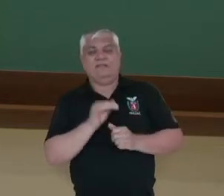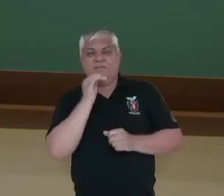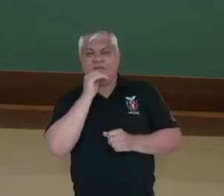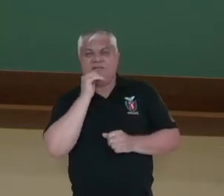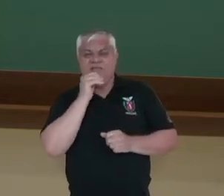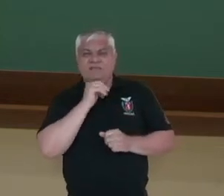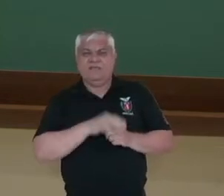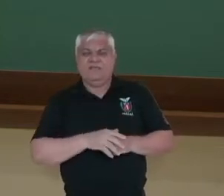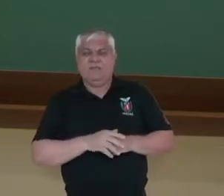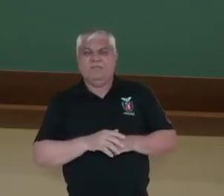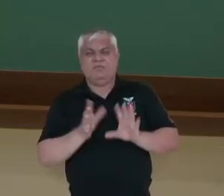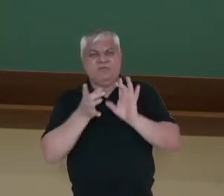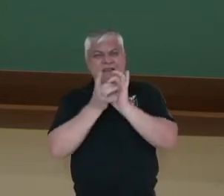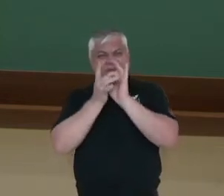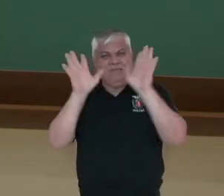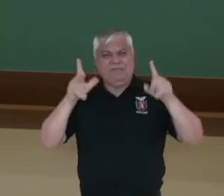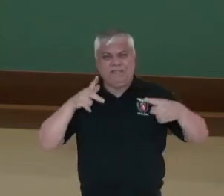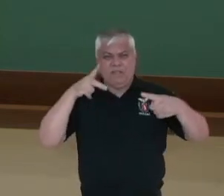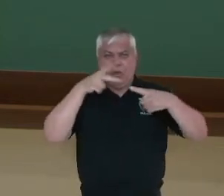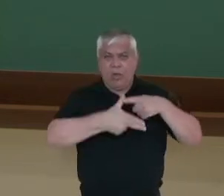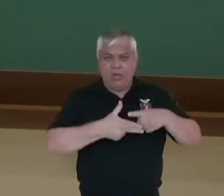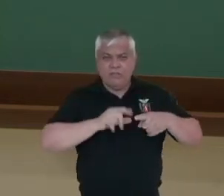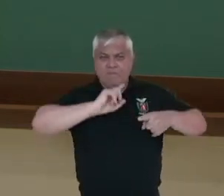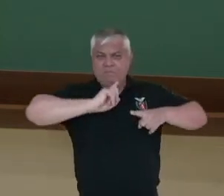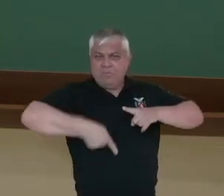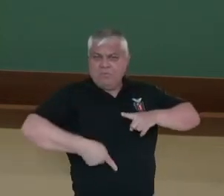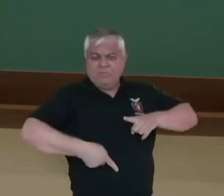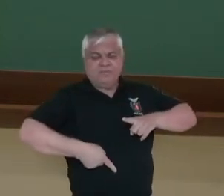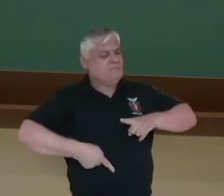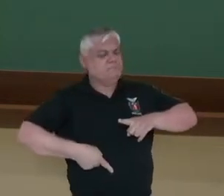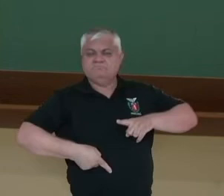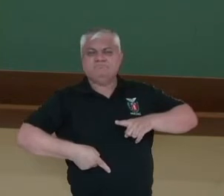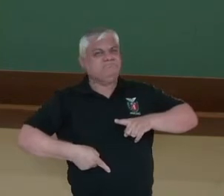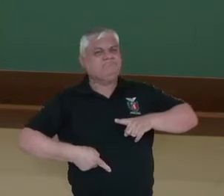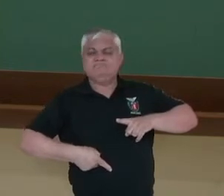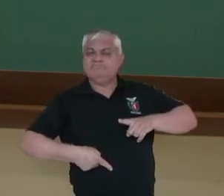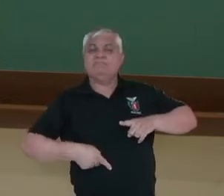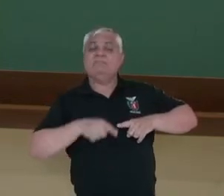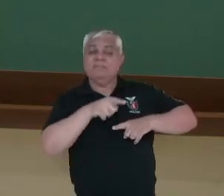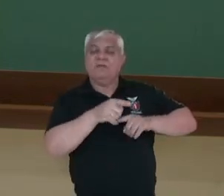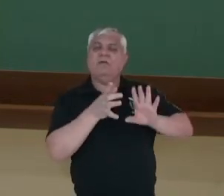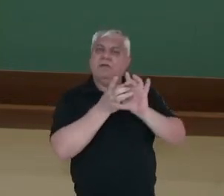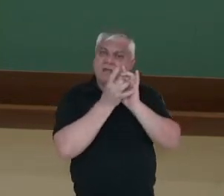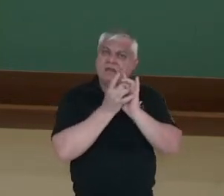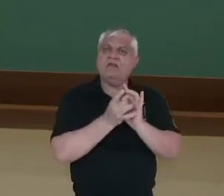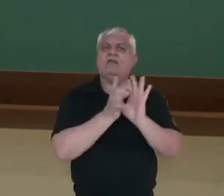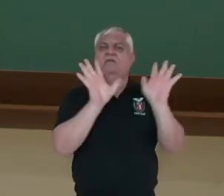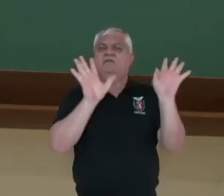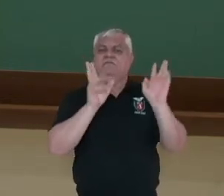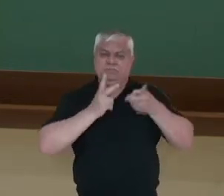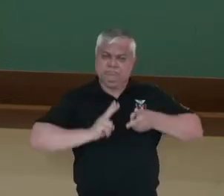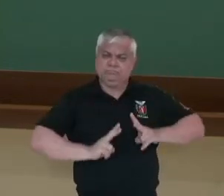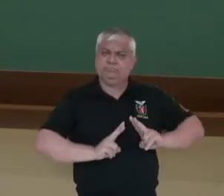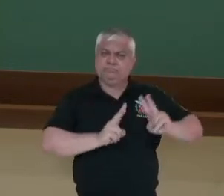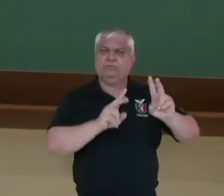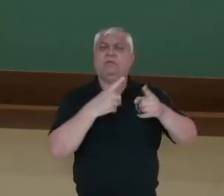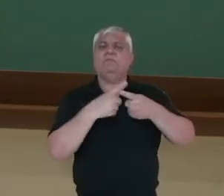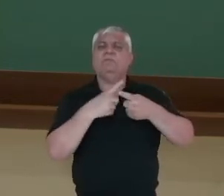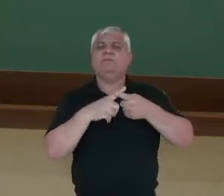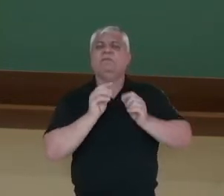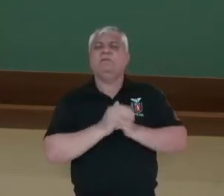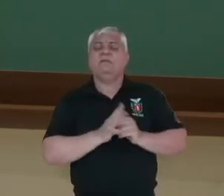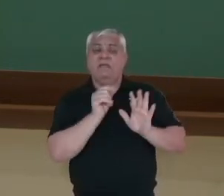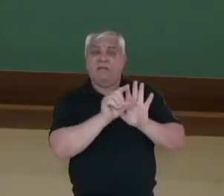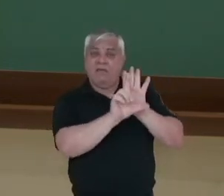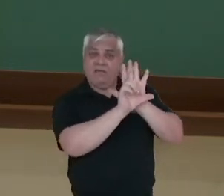nossa liberdade, limitar a nossa liberdade, não, elas permitem a nossa liberdade, porque sem